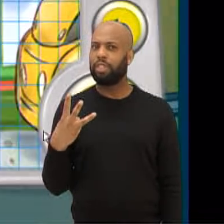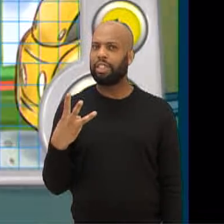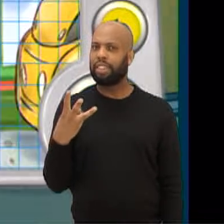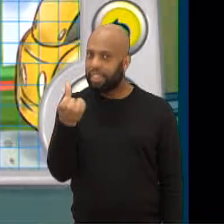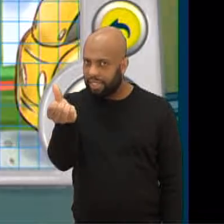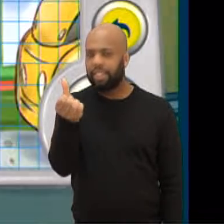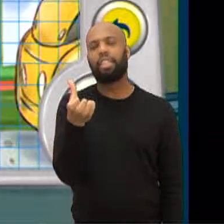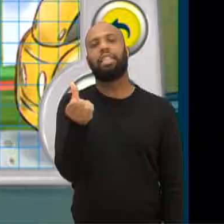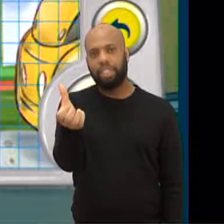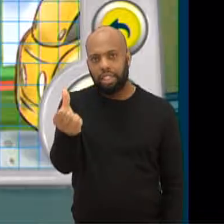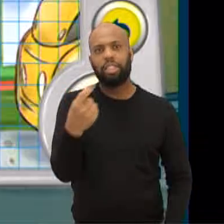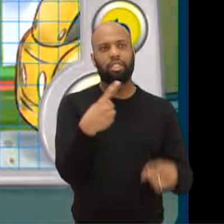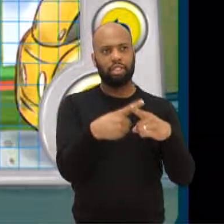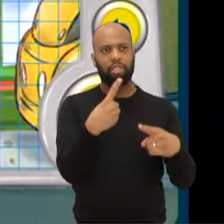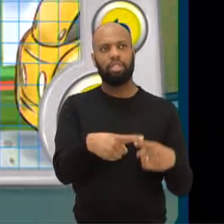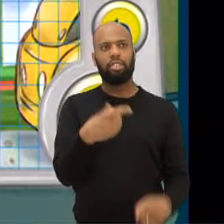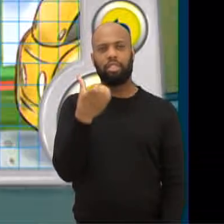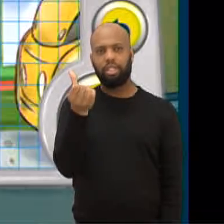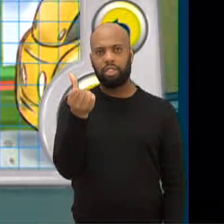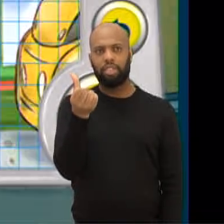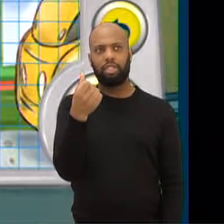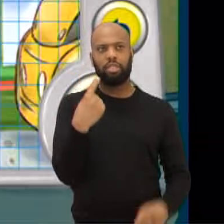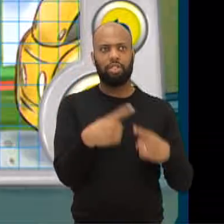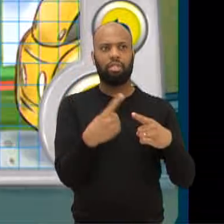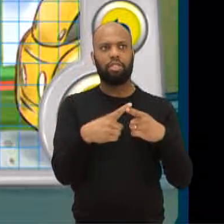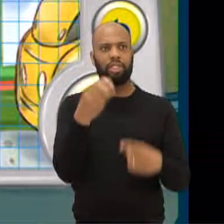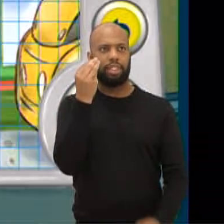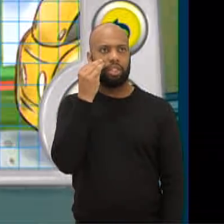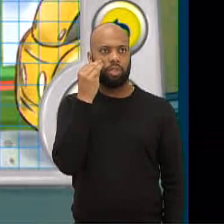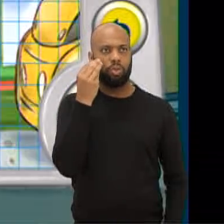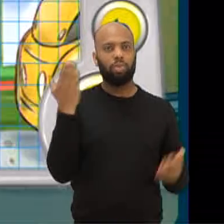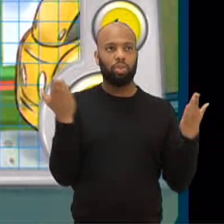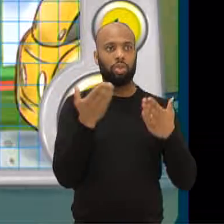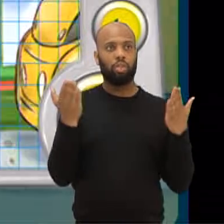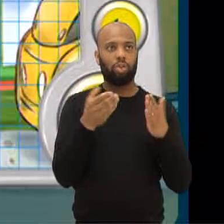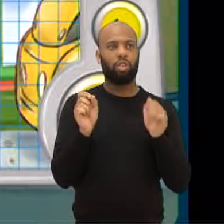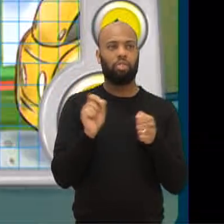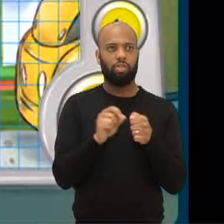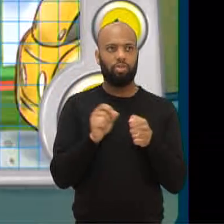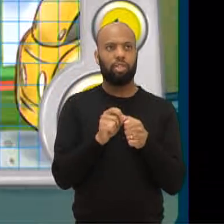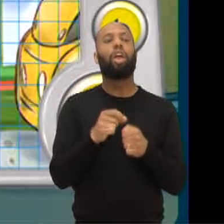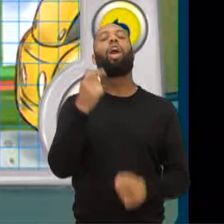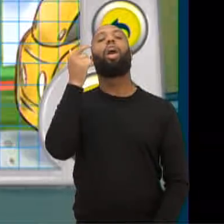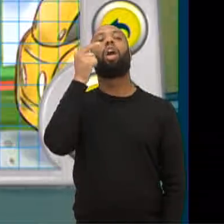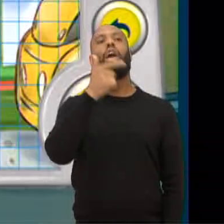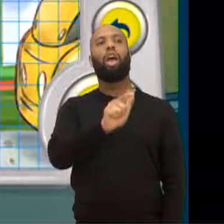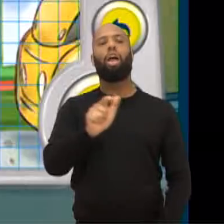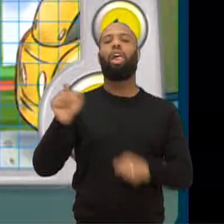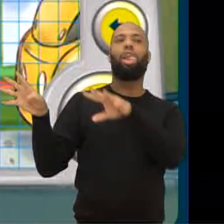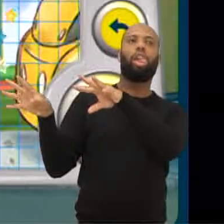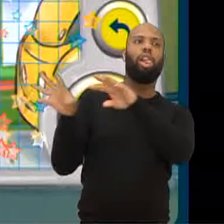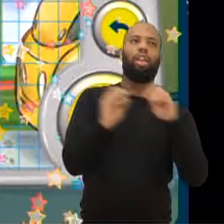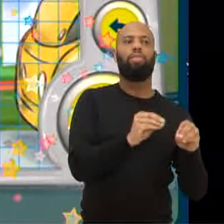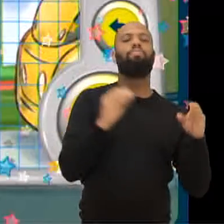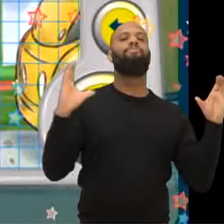6 vezes para que ele encaixe corretamente. Rotacionou. E fez a translação ali,